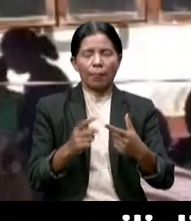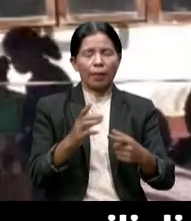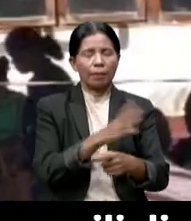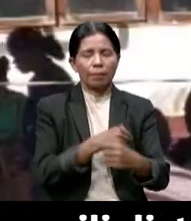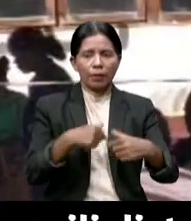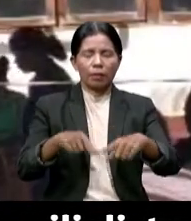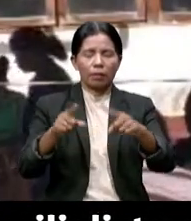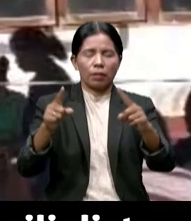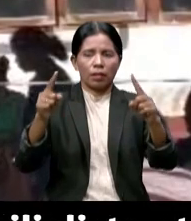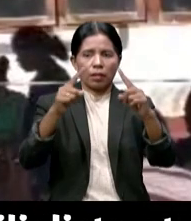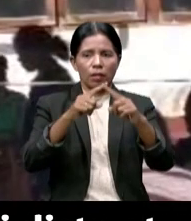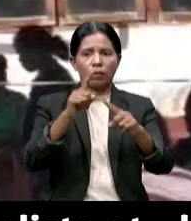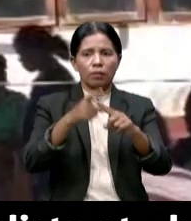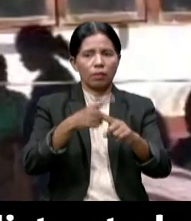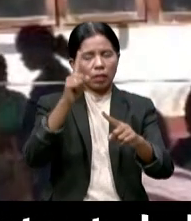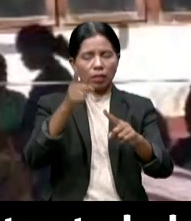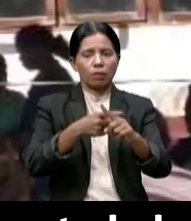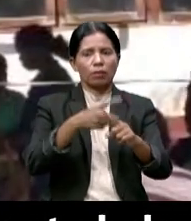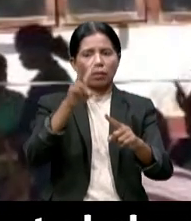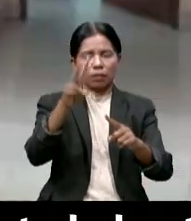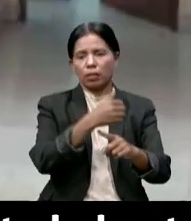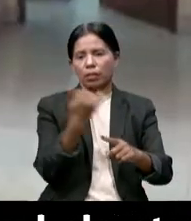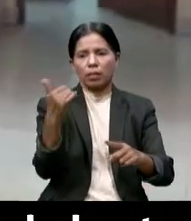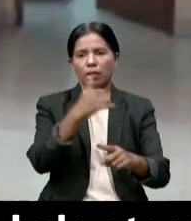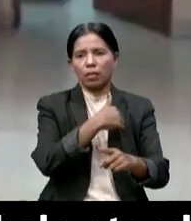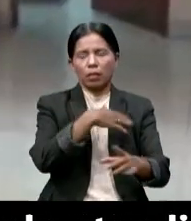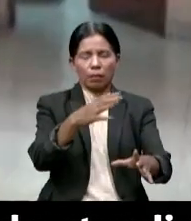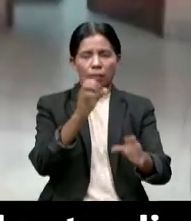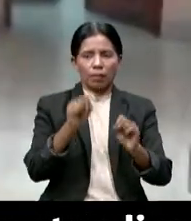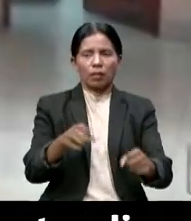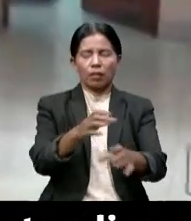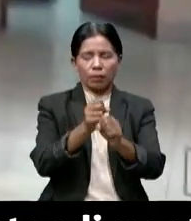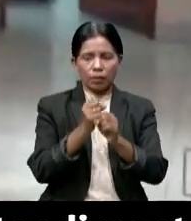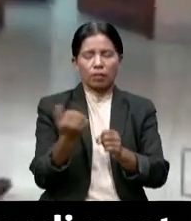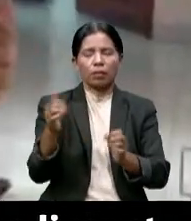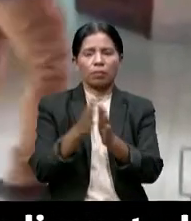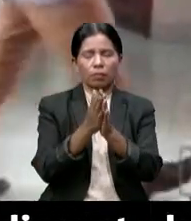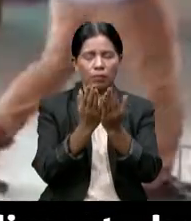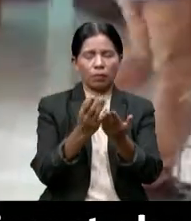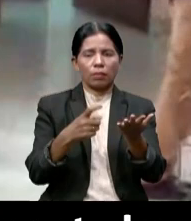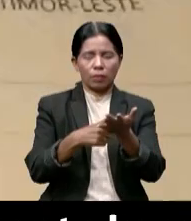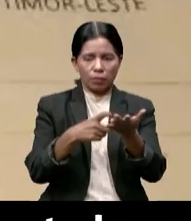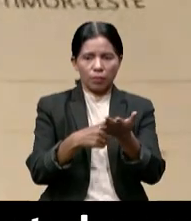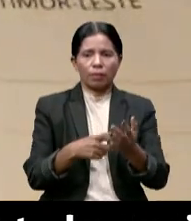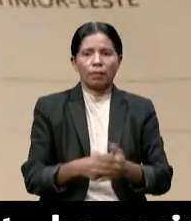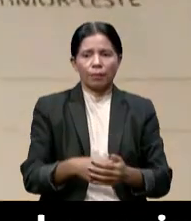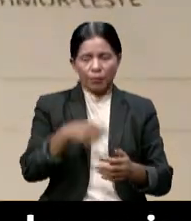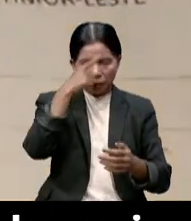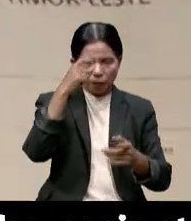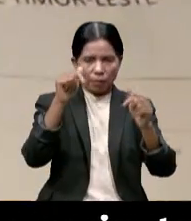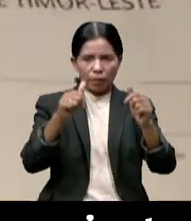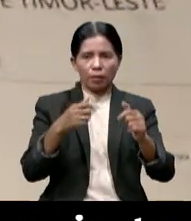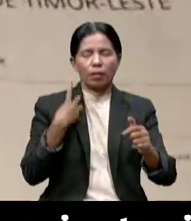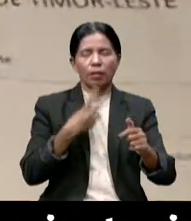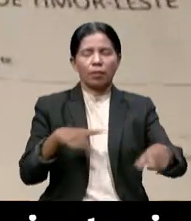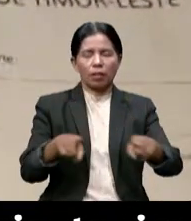uma corrida de uma ida, uma rua, será se dá o belecinho, será nem ia de para passaporte. Tambah ni, kami